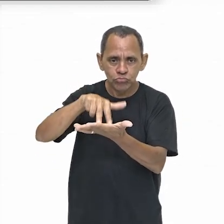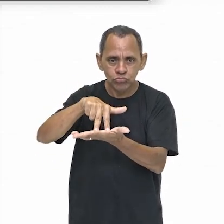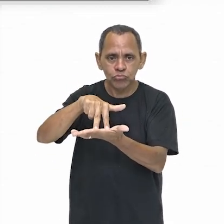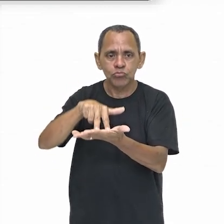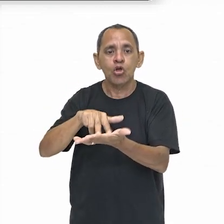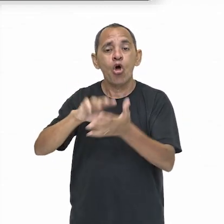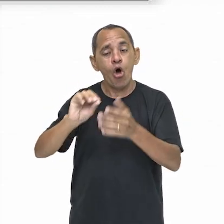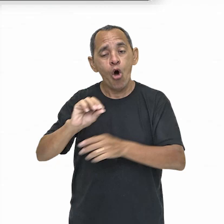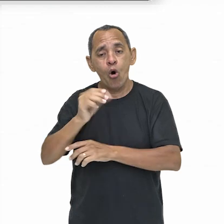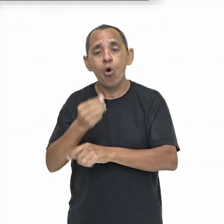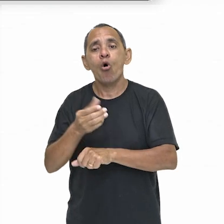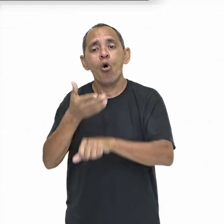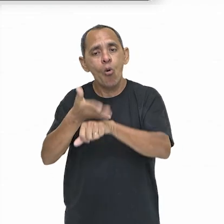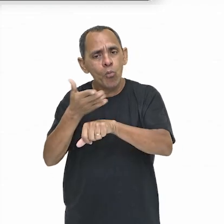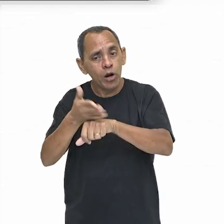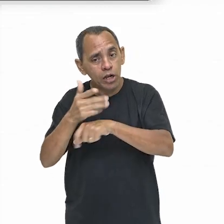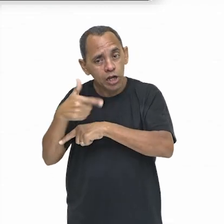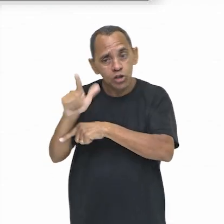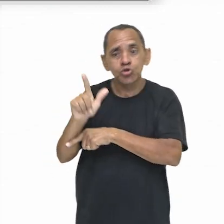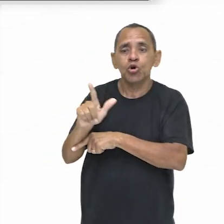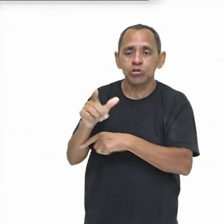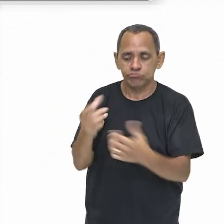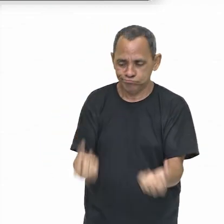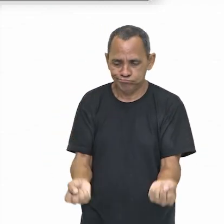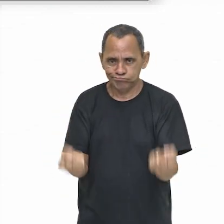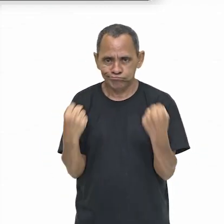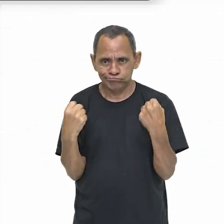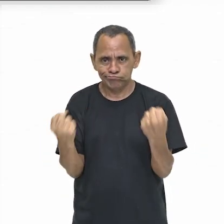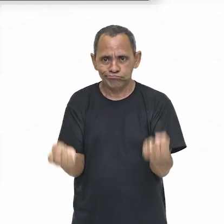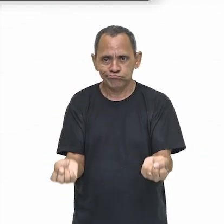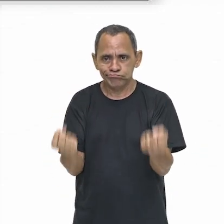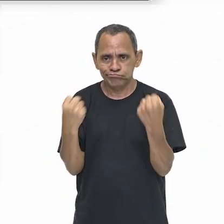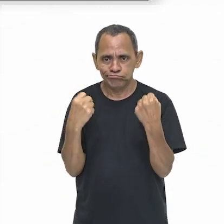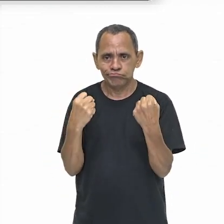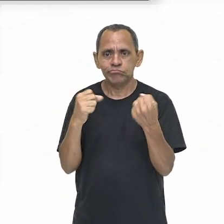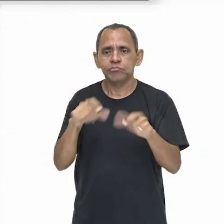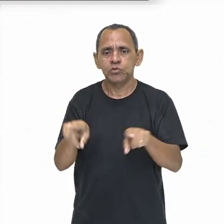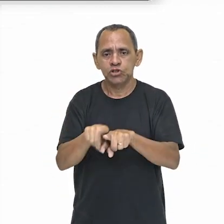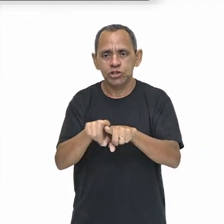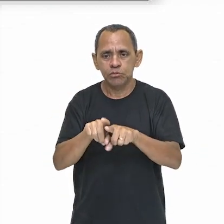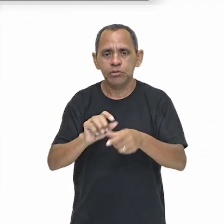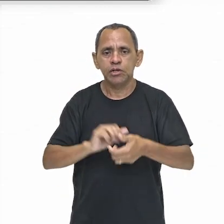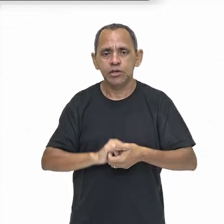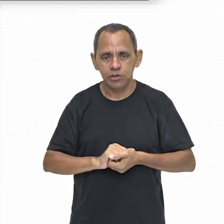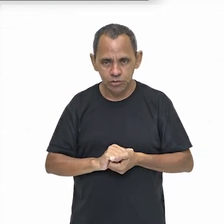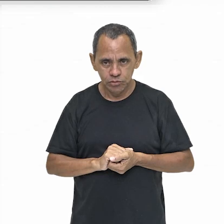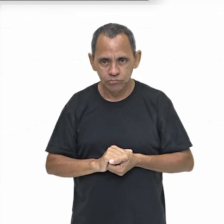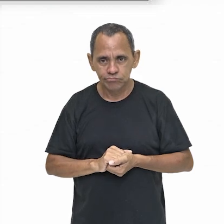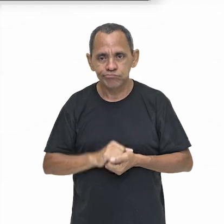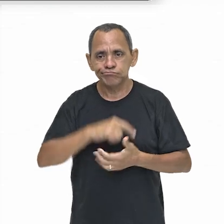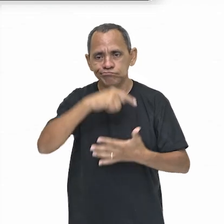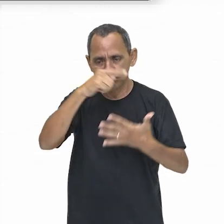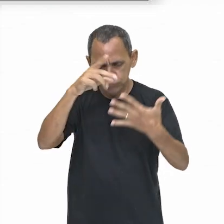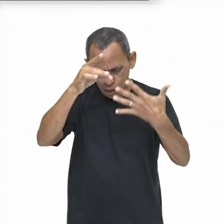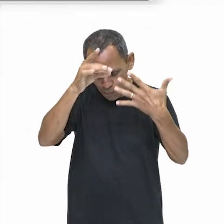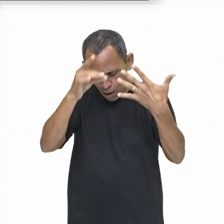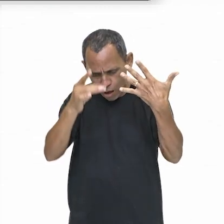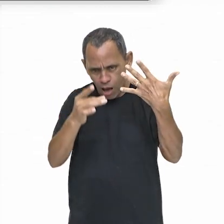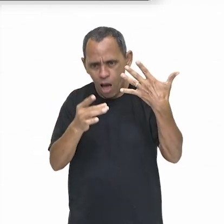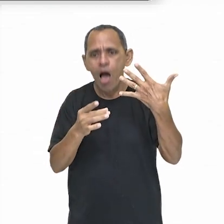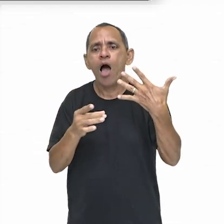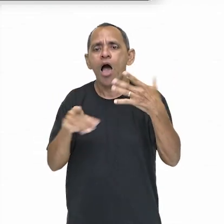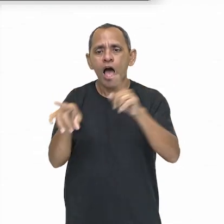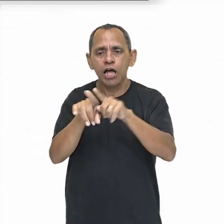de exercício também de levantamento de peso, front lever e back lever, bandeira humana e